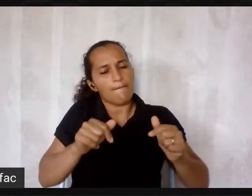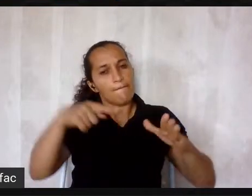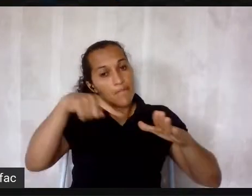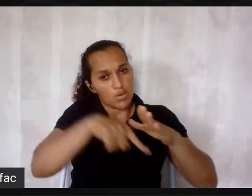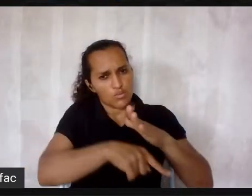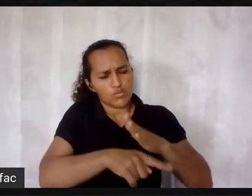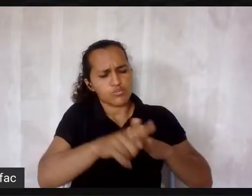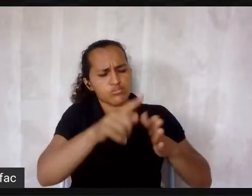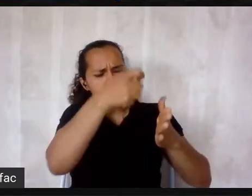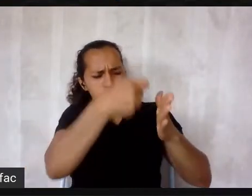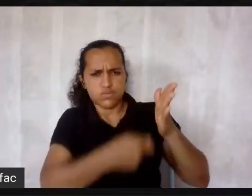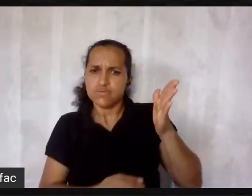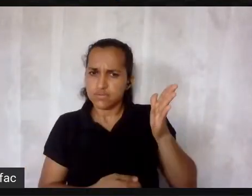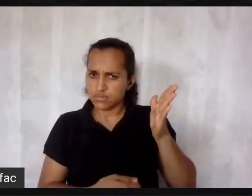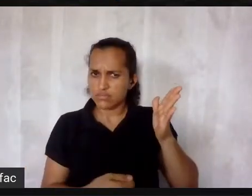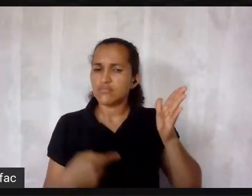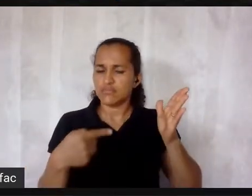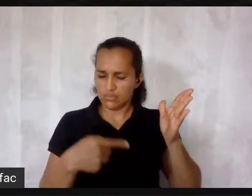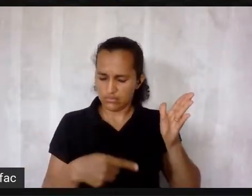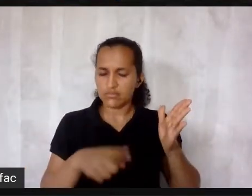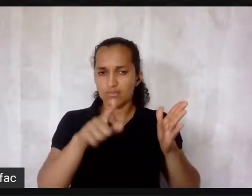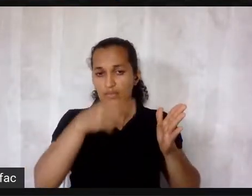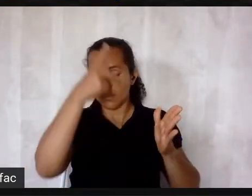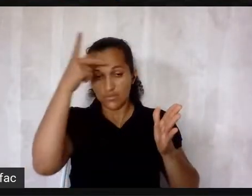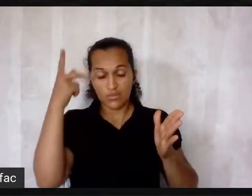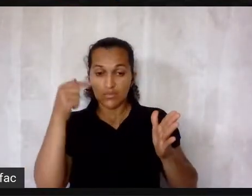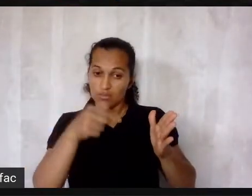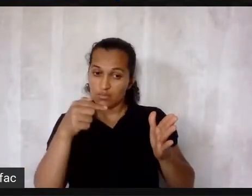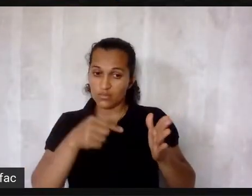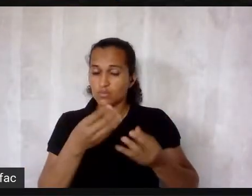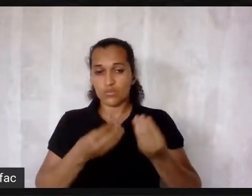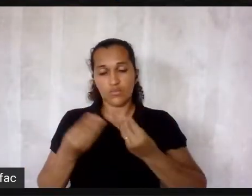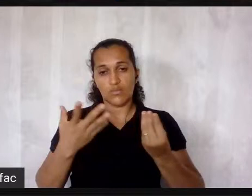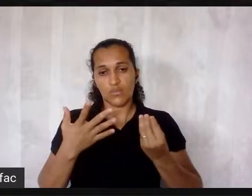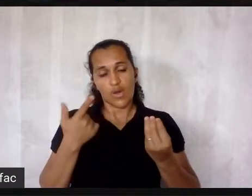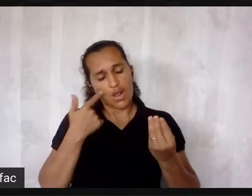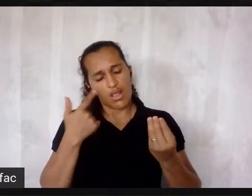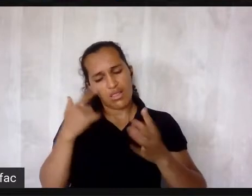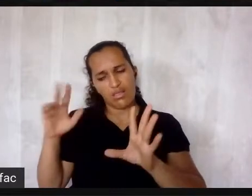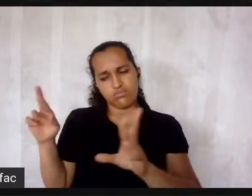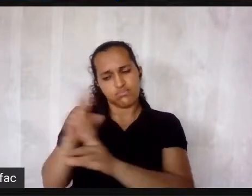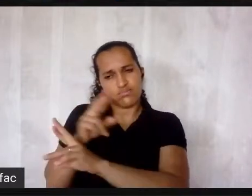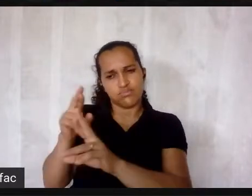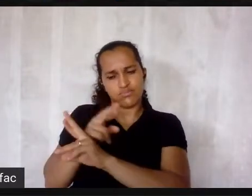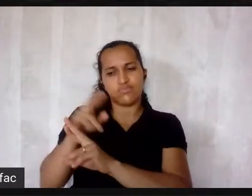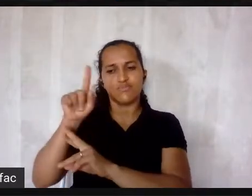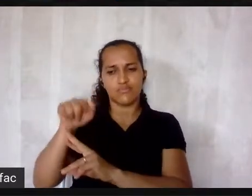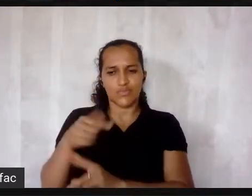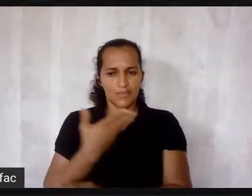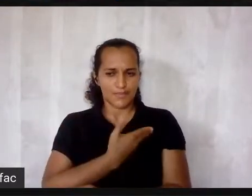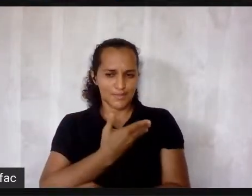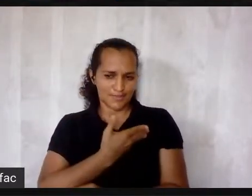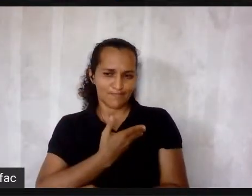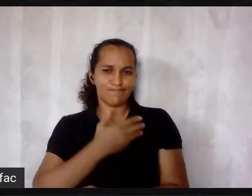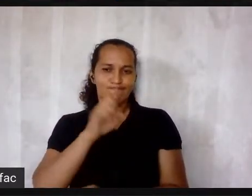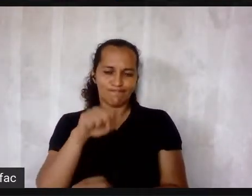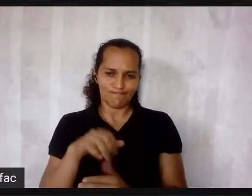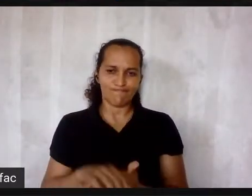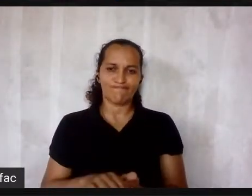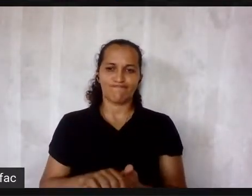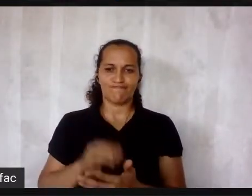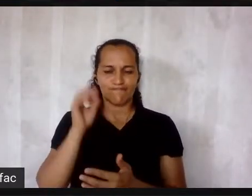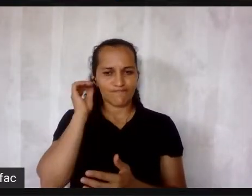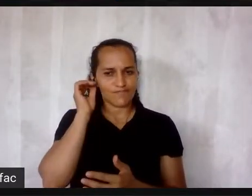E são pessoas que a gente teve, assim, um relacionamento de amizade, porque